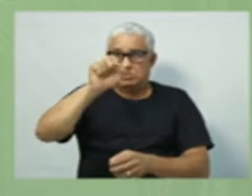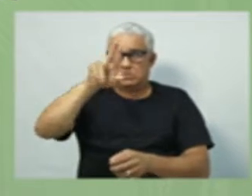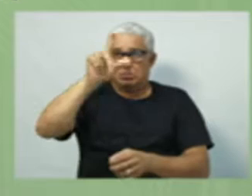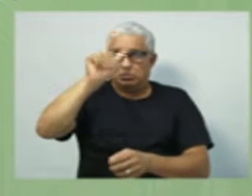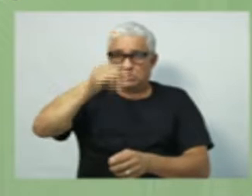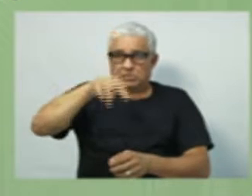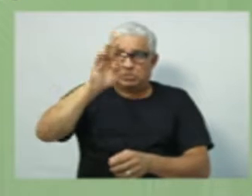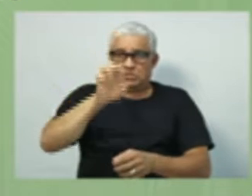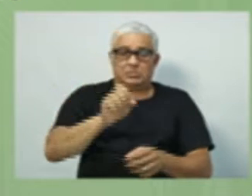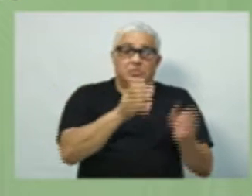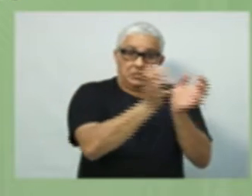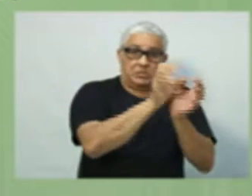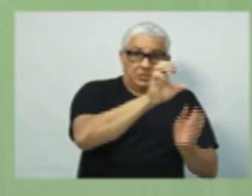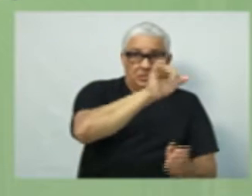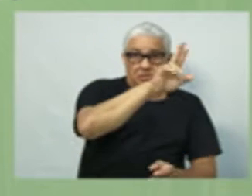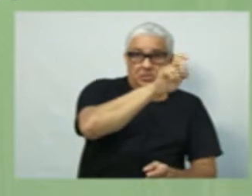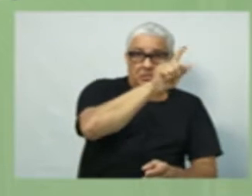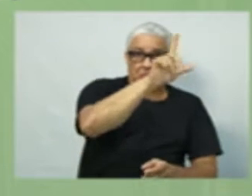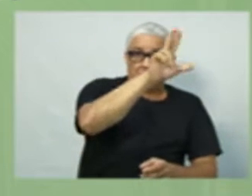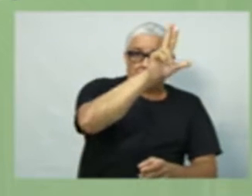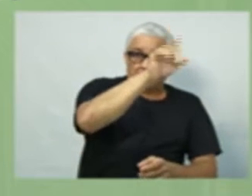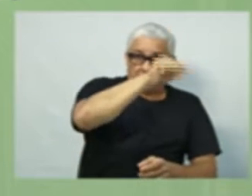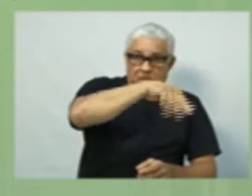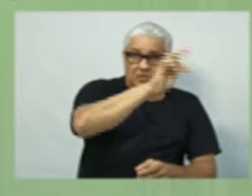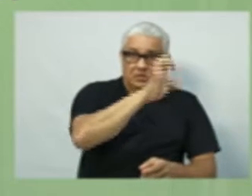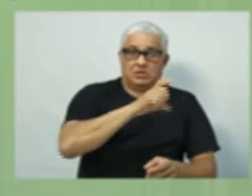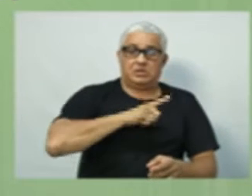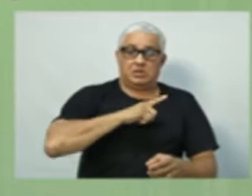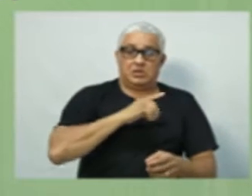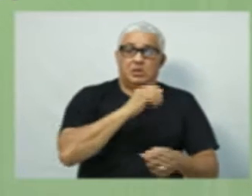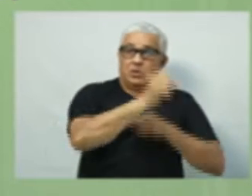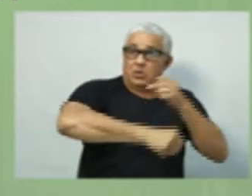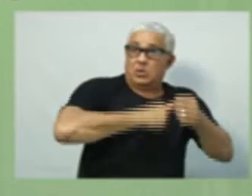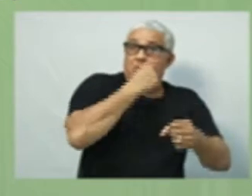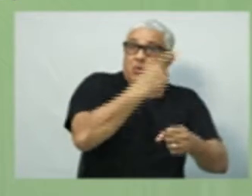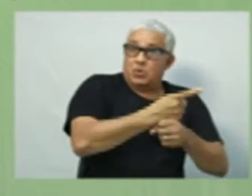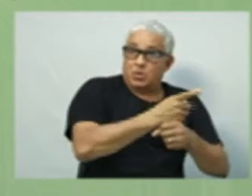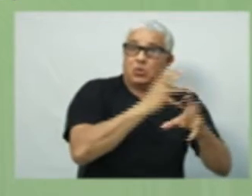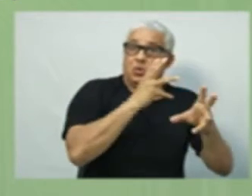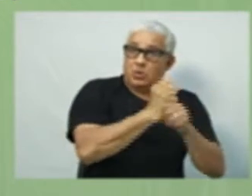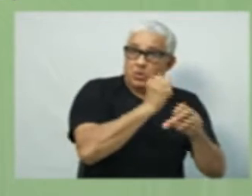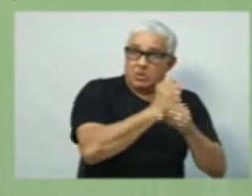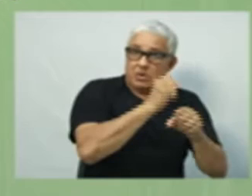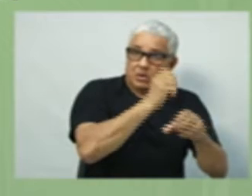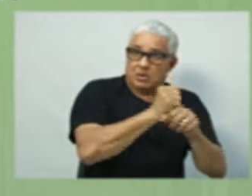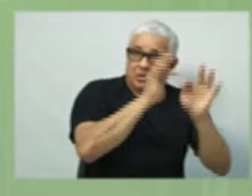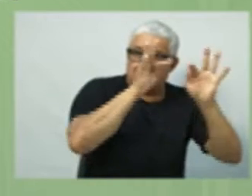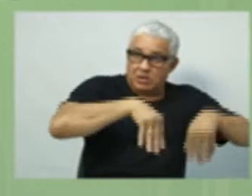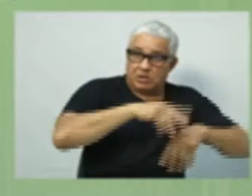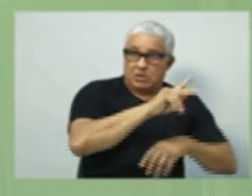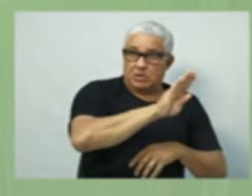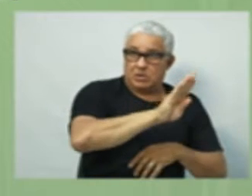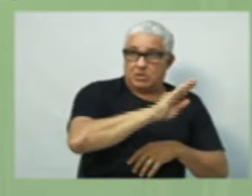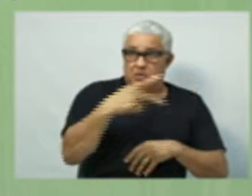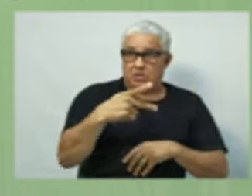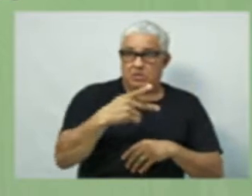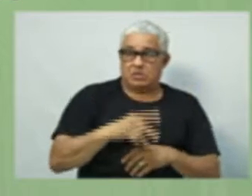aquele que as contas são realizado em até 12 meses do encerramento do balanço patrimonial